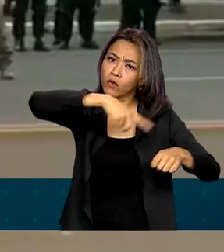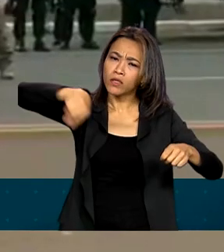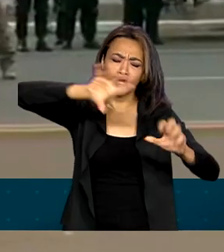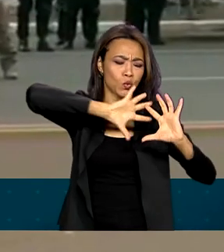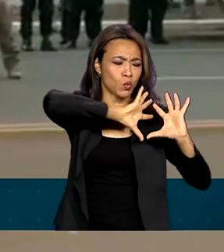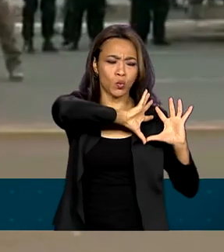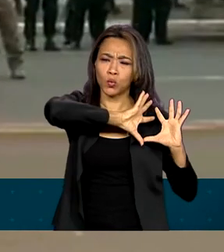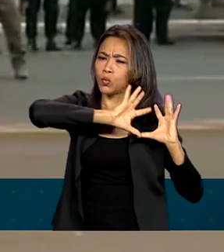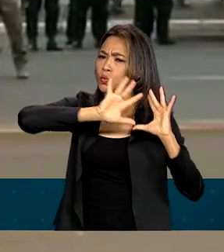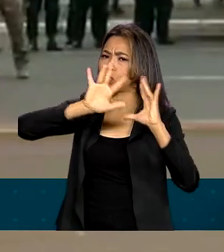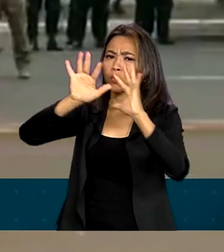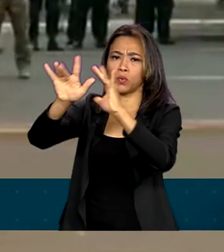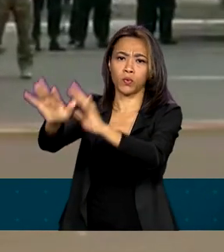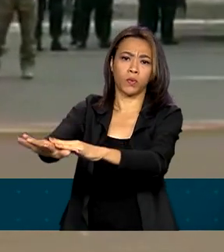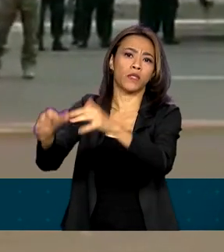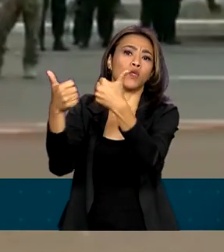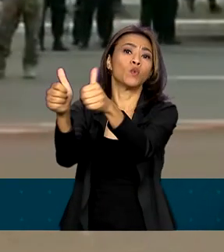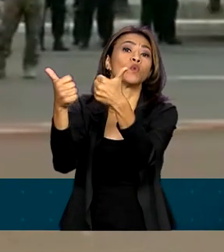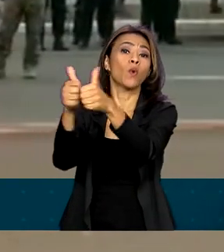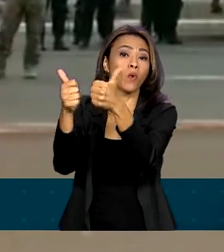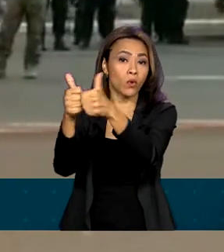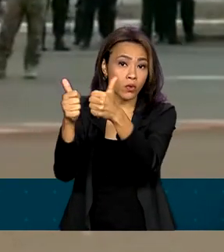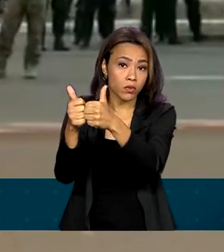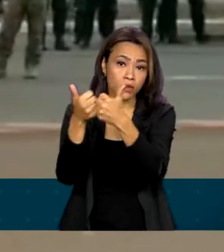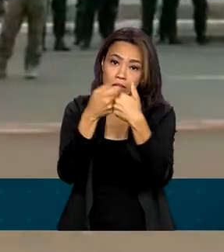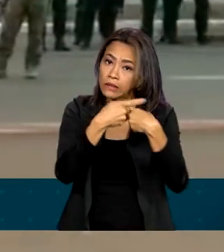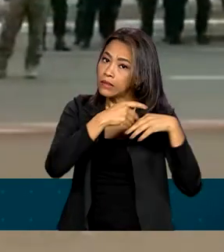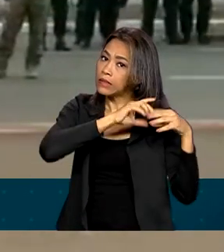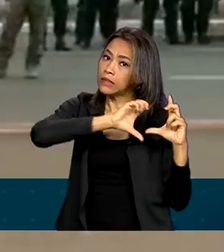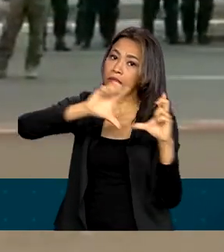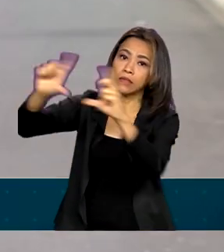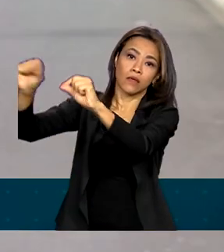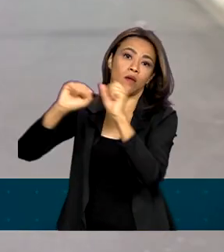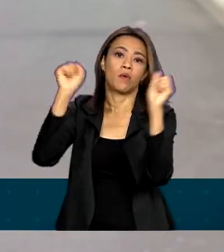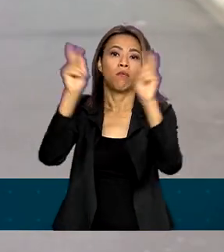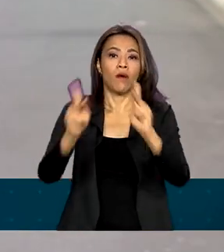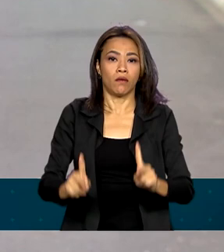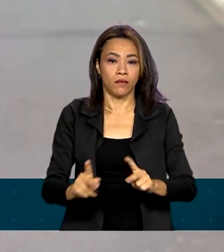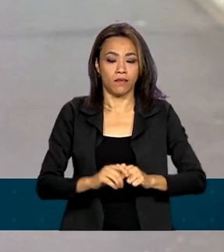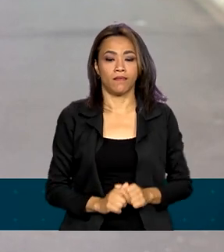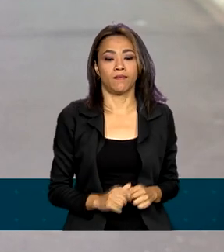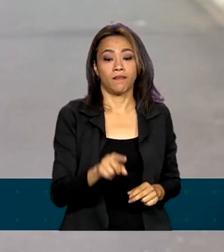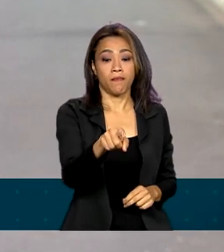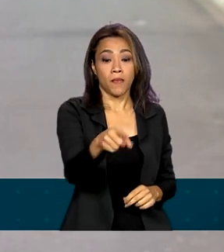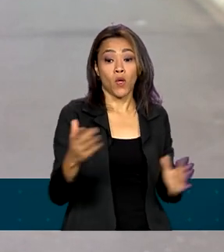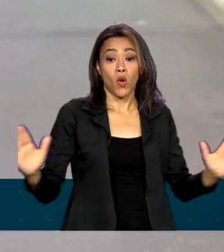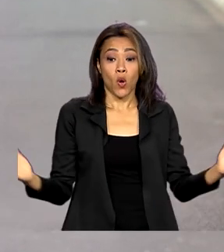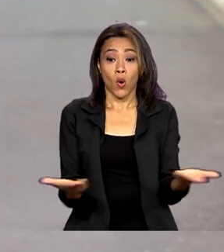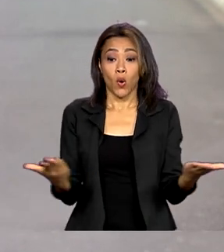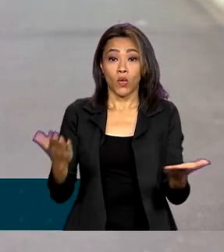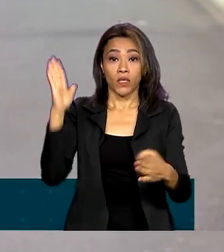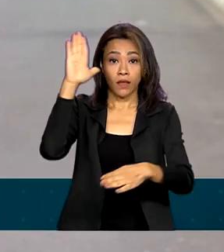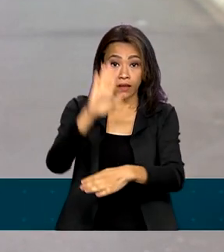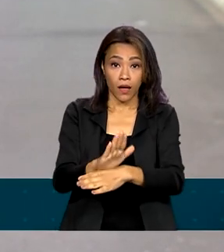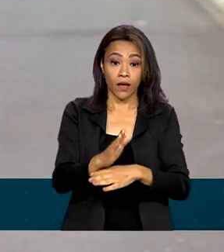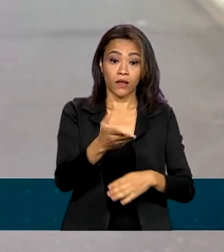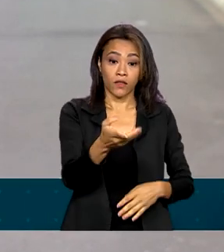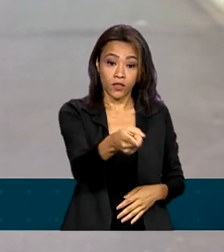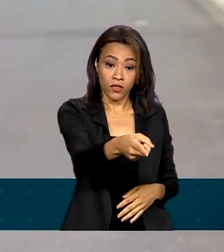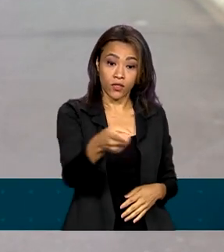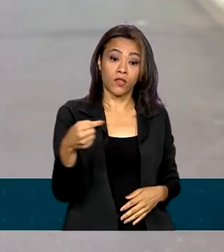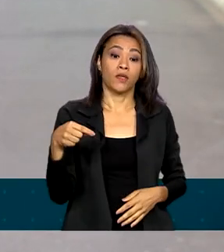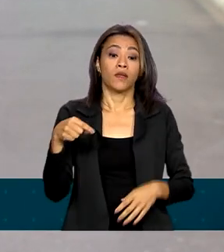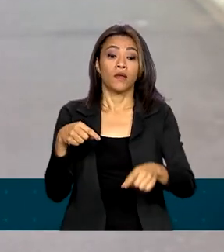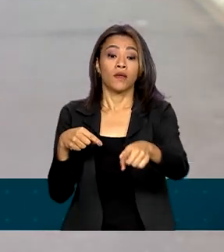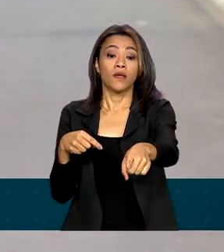todos entrem nos ônibus e saiam mais hoje à tarde área localizada em frente ao quartel general do